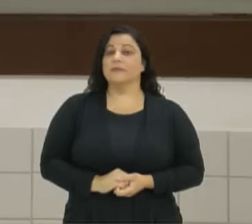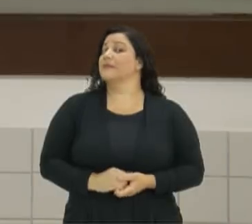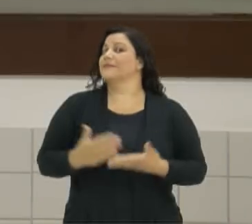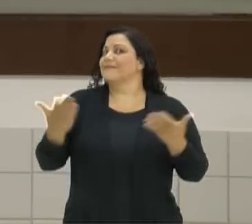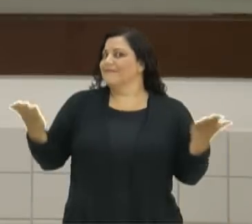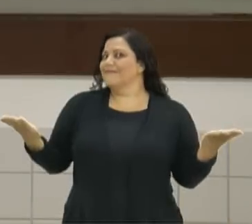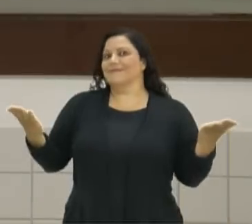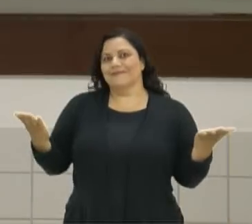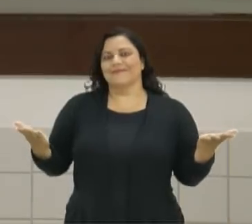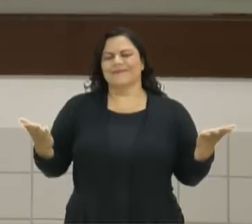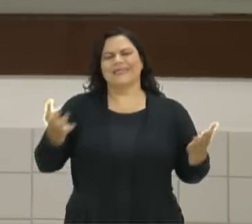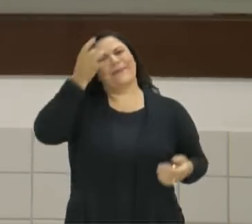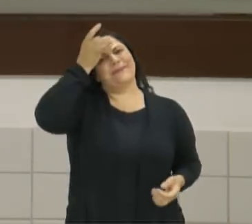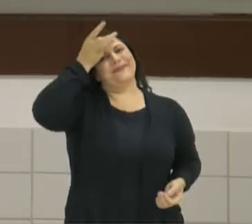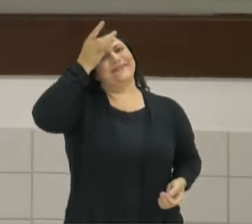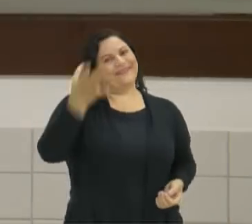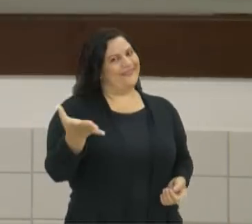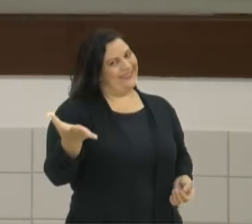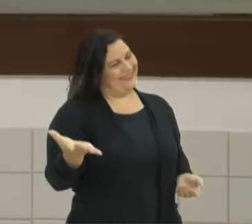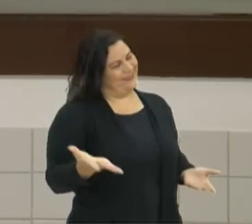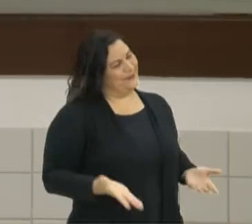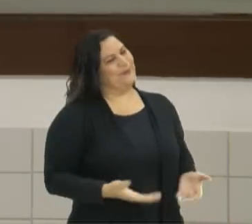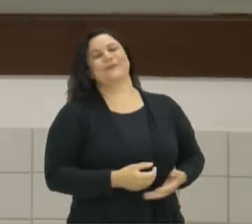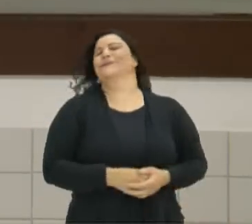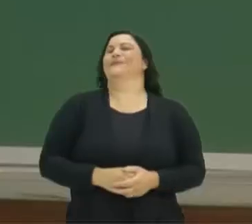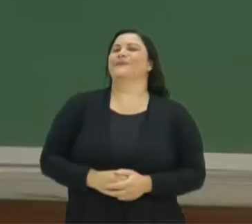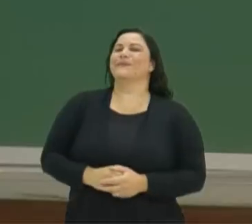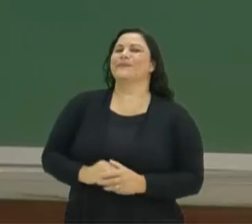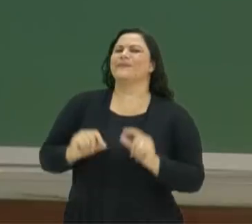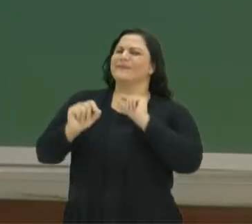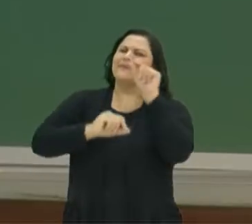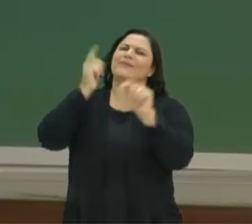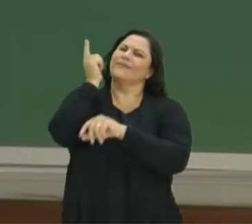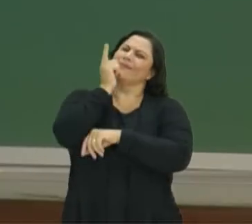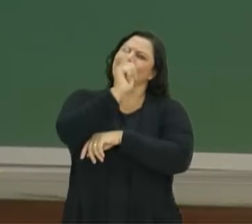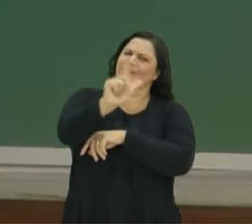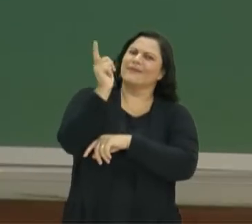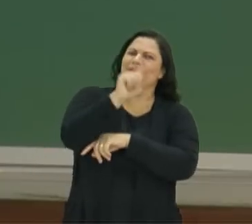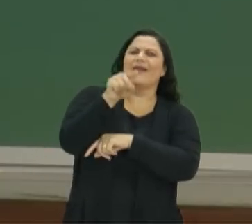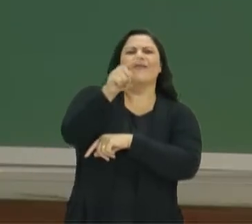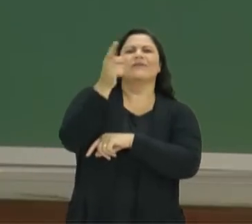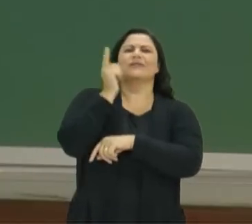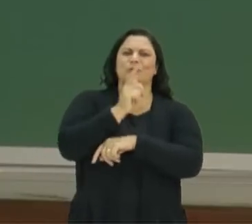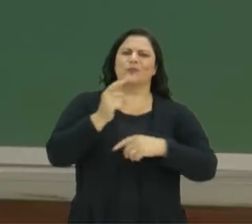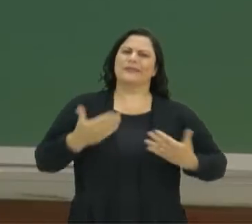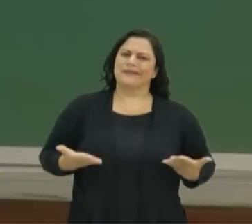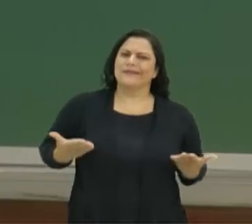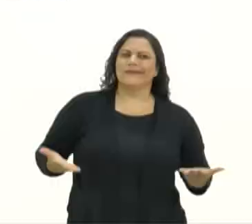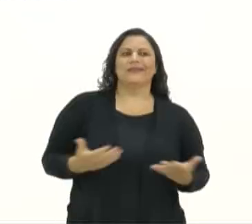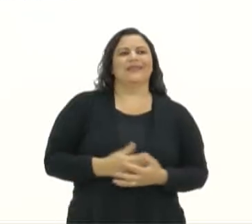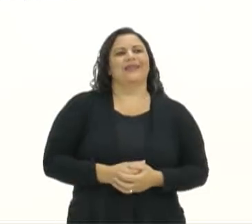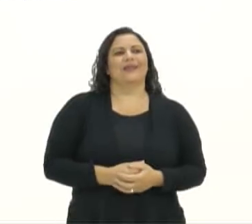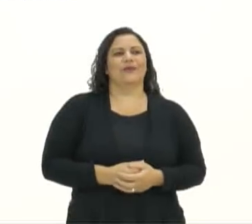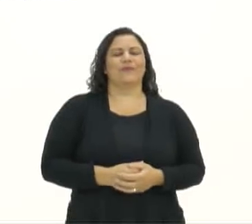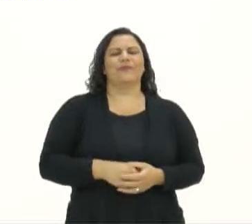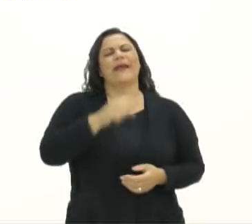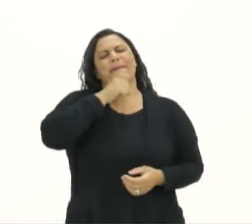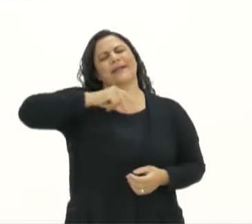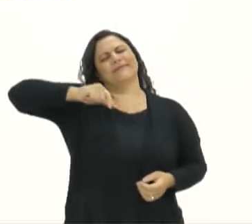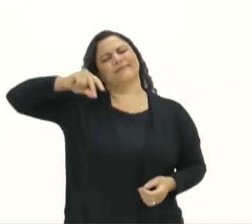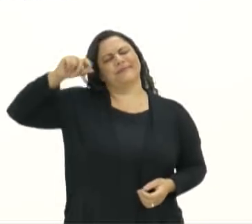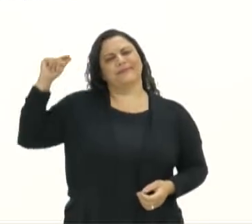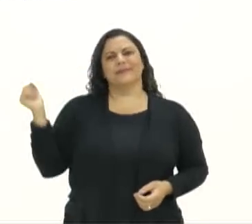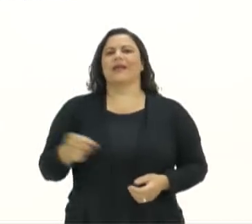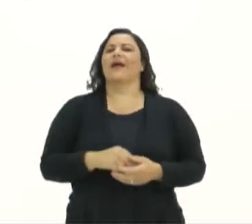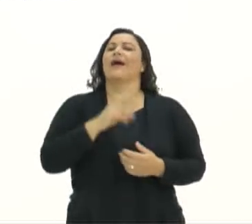E aí, essa está muito fácil, né? Com certeza você acertou, né? Que é a mais antiga, uma das